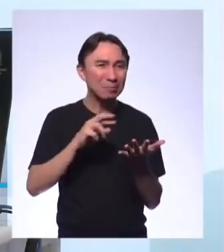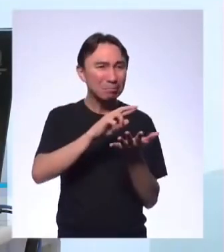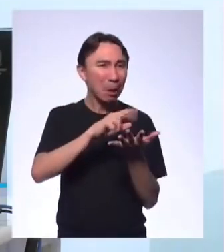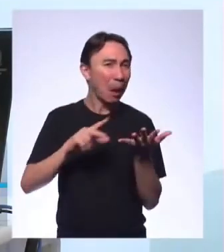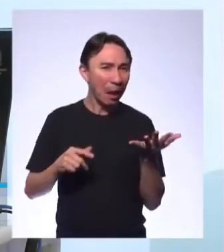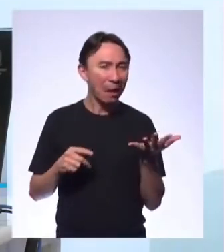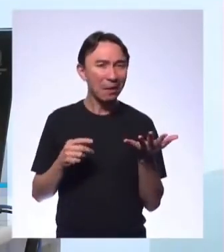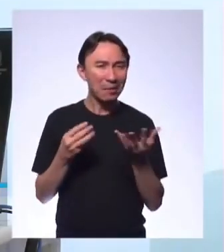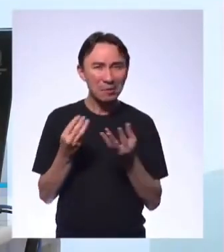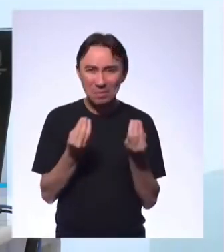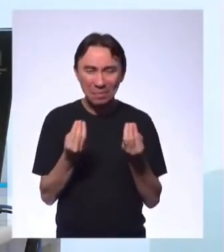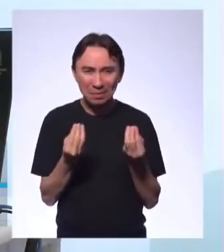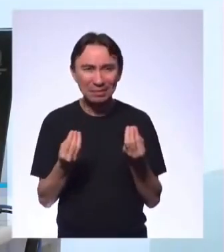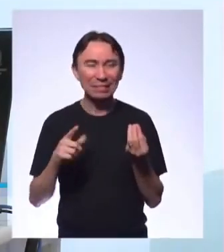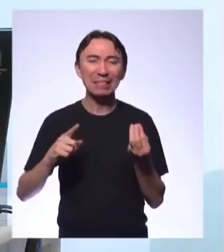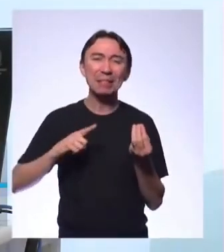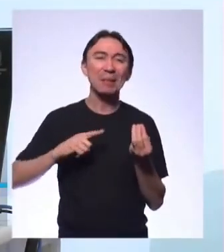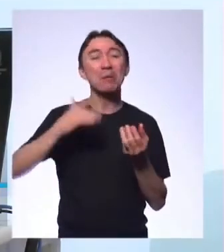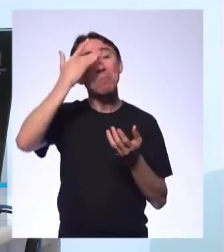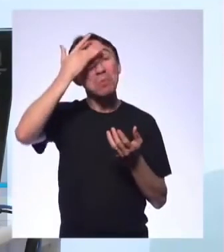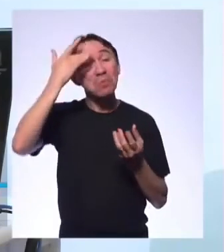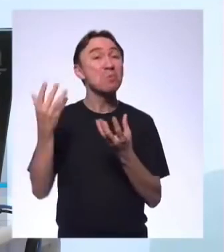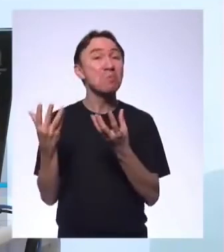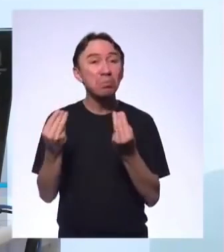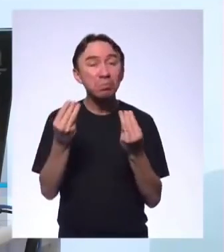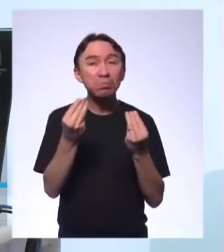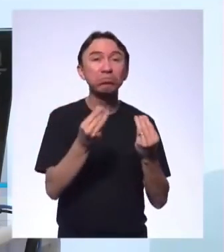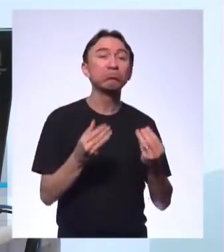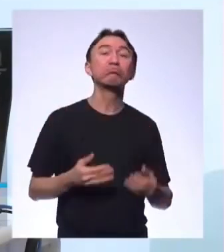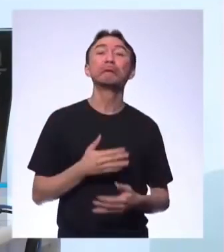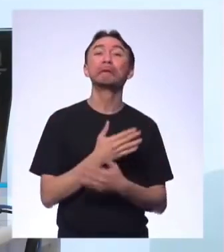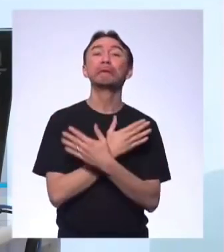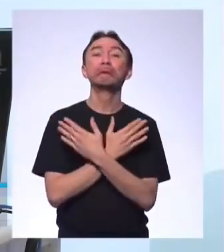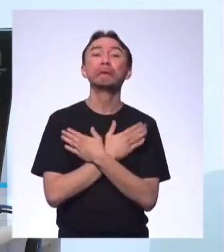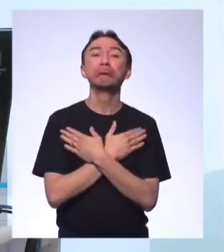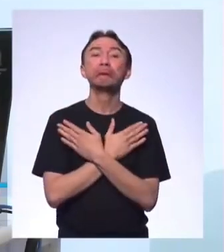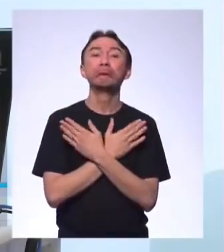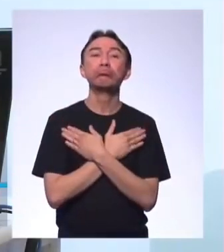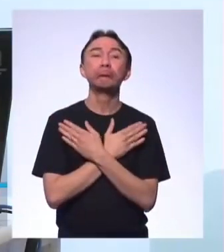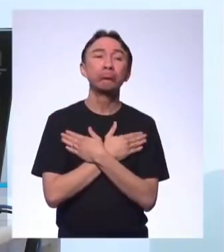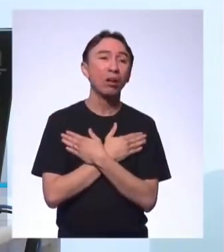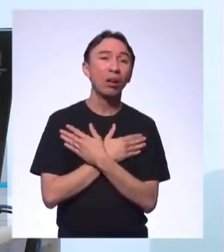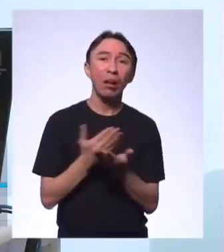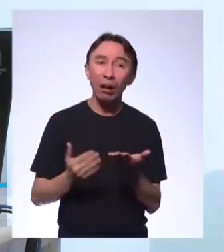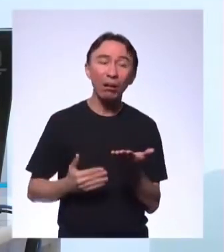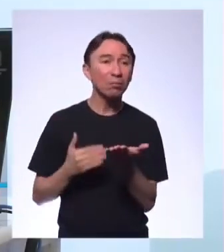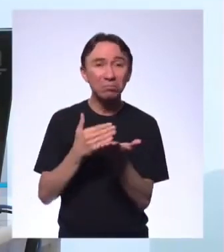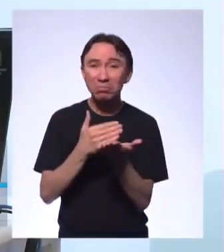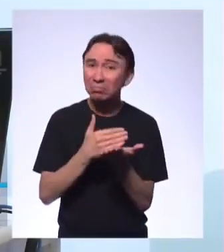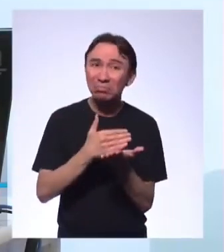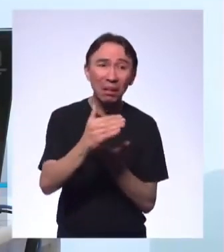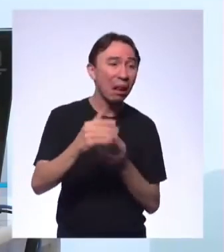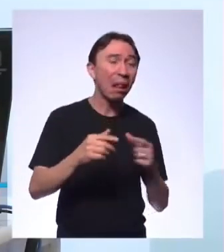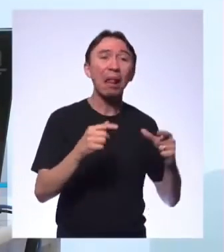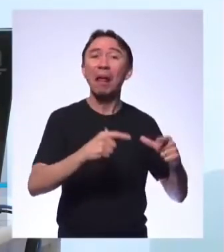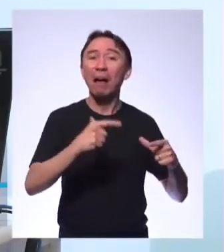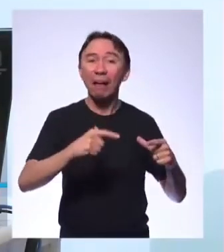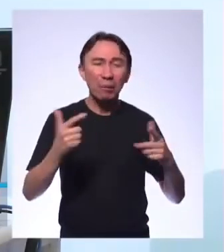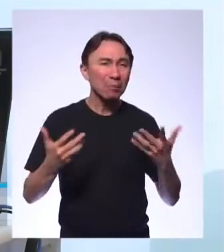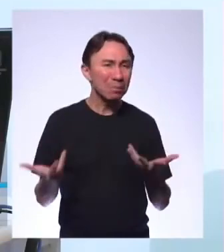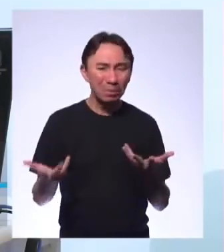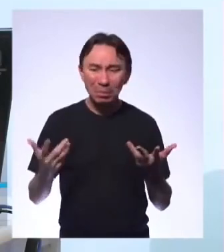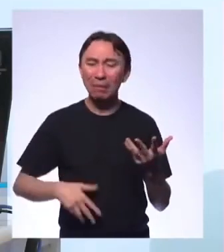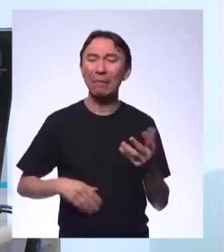gente fala, né, uma grande massa de pessoas desempregadas que ficavam nas filas, nas portas das fábricas todos